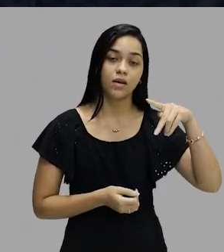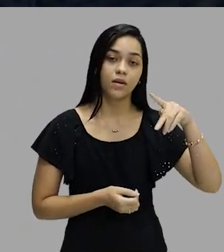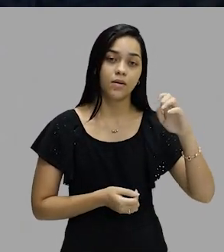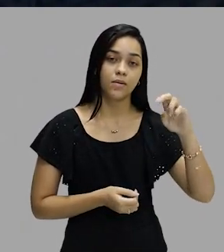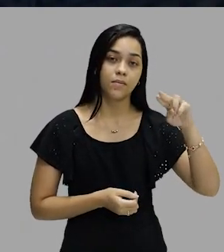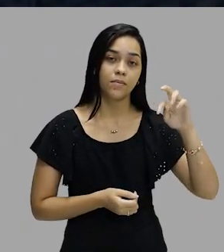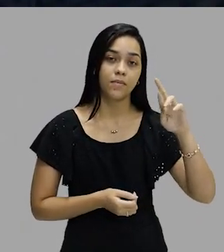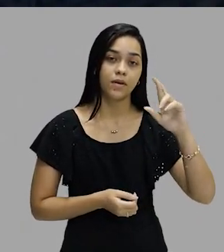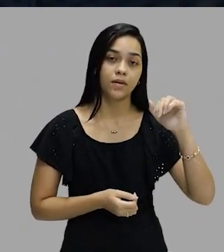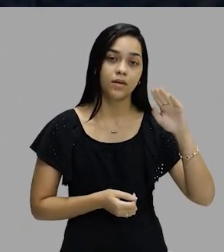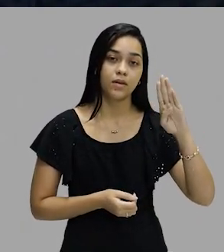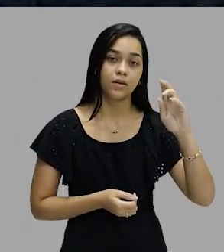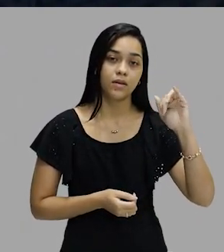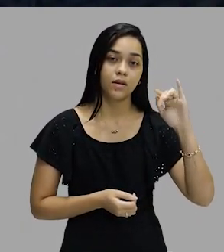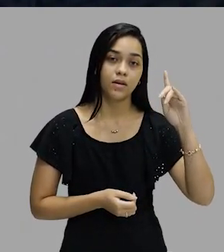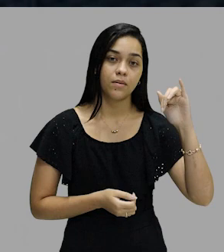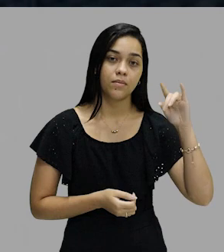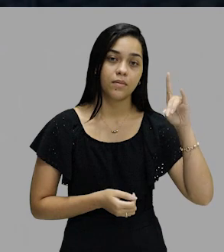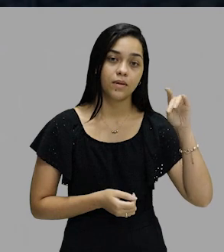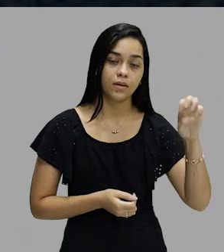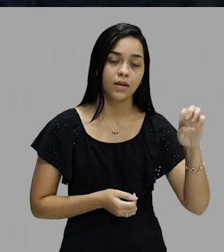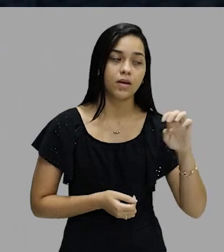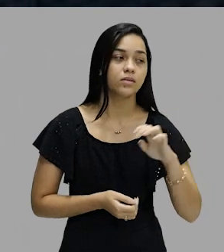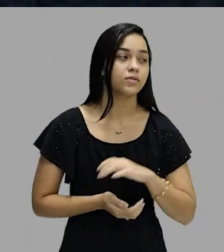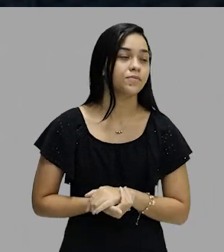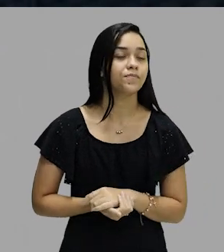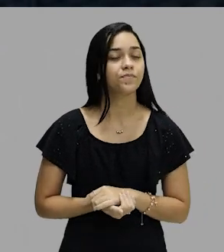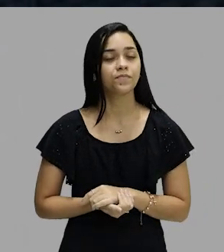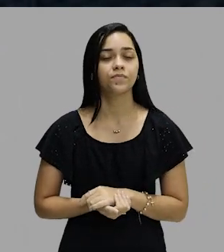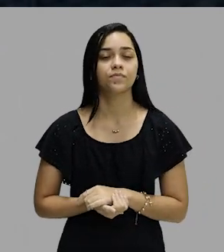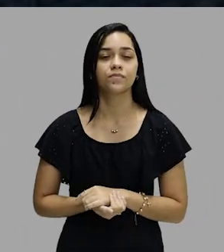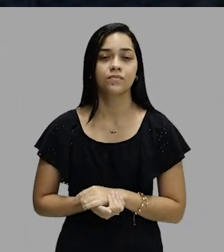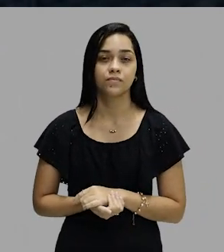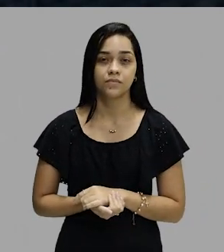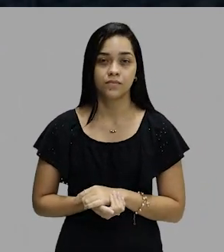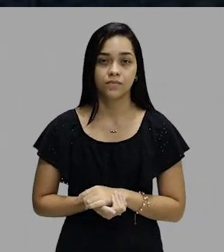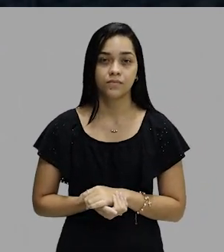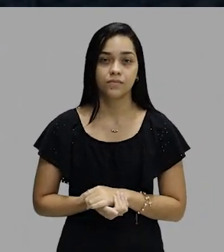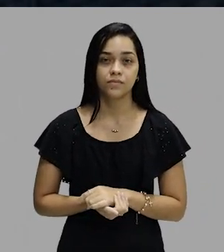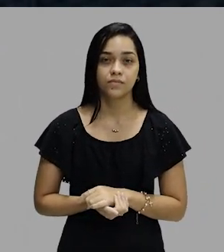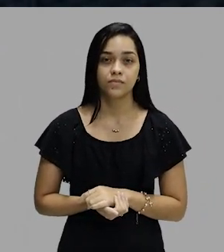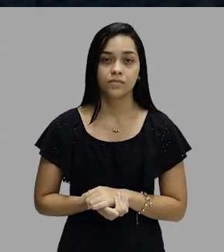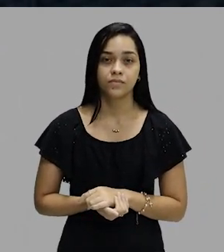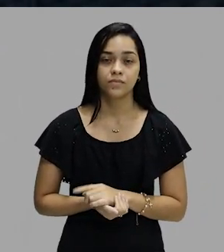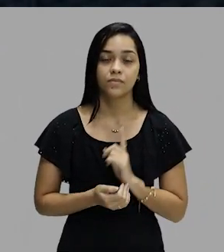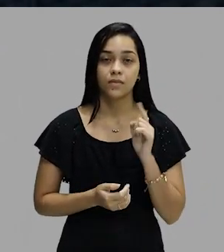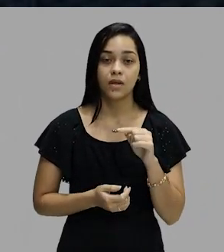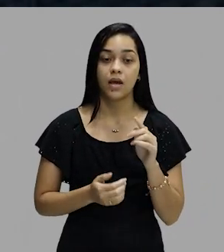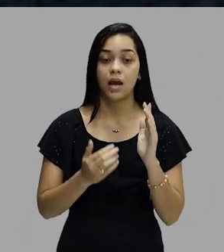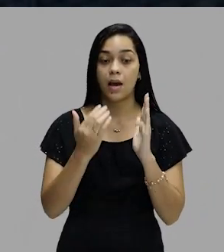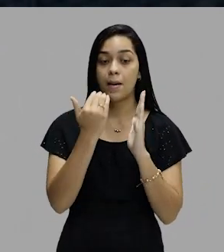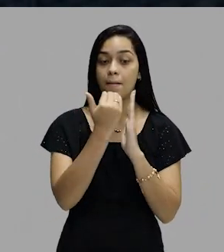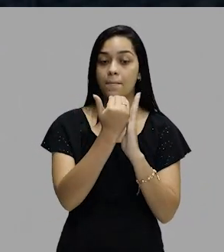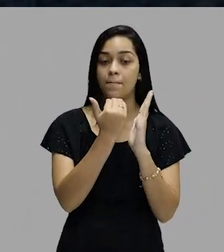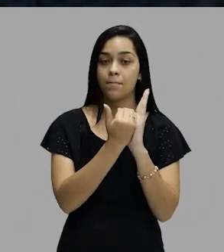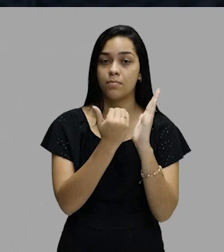Impenetrabilidade. Certo? Impenetrabilidade, tá ok? É aquela